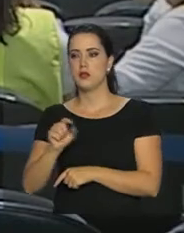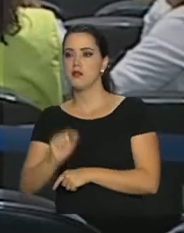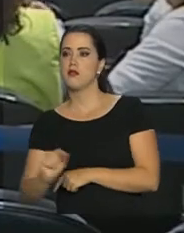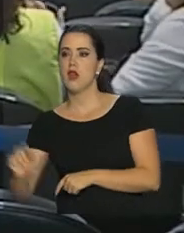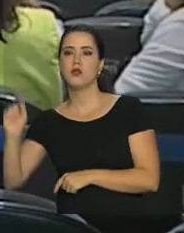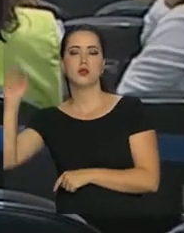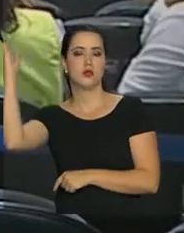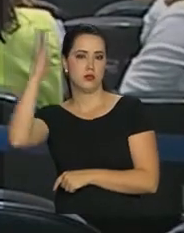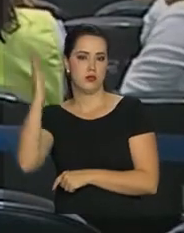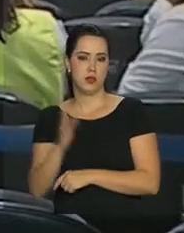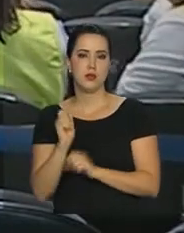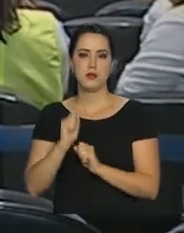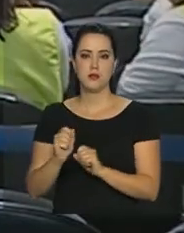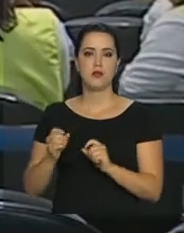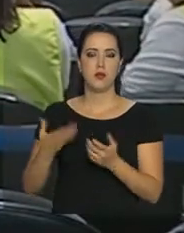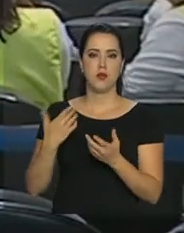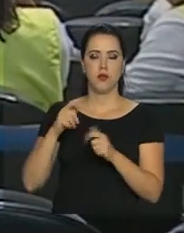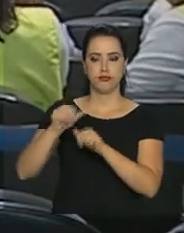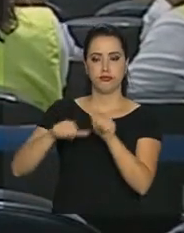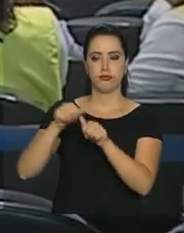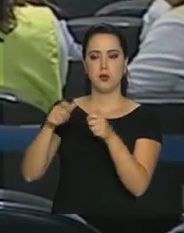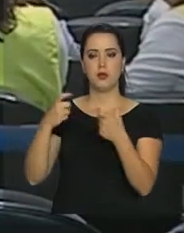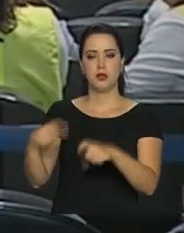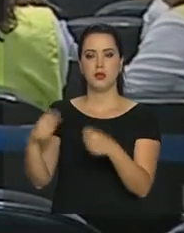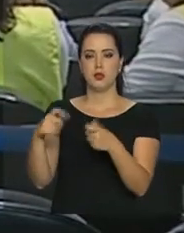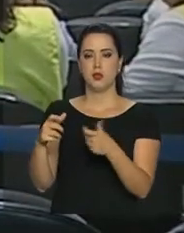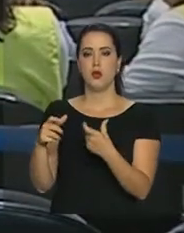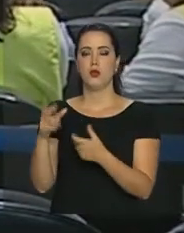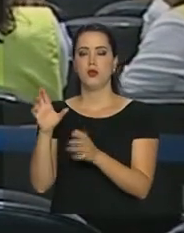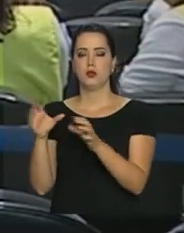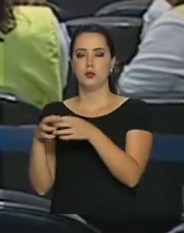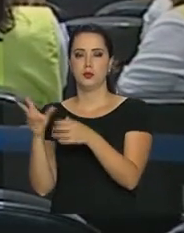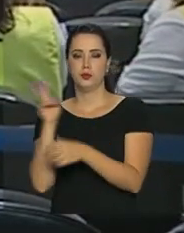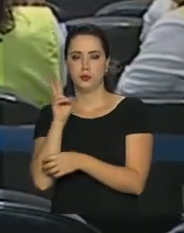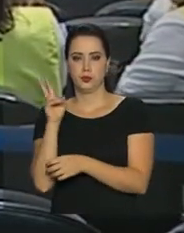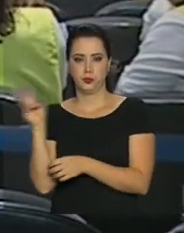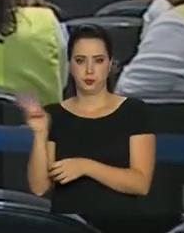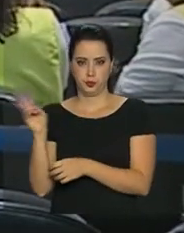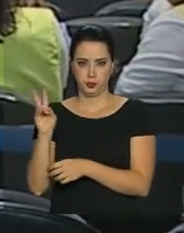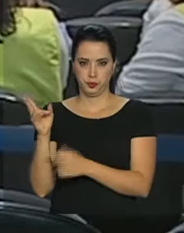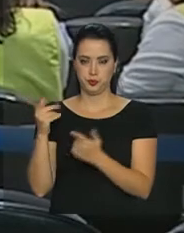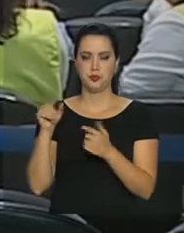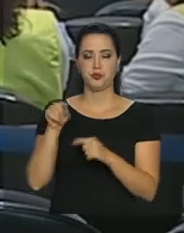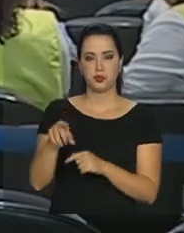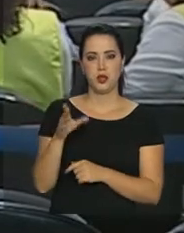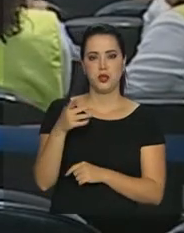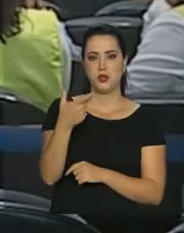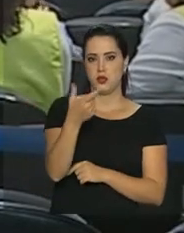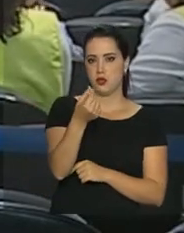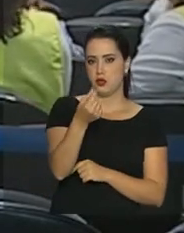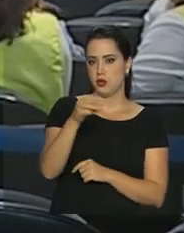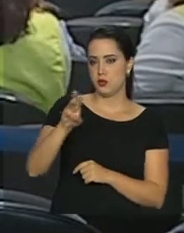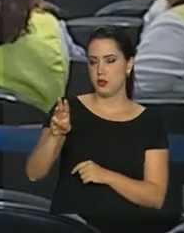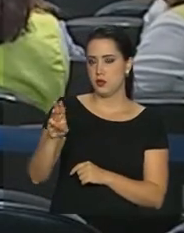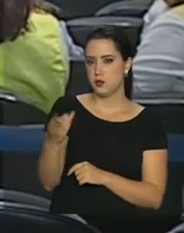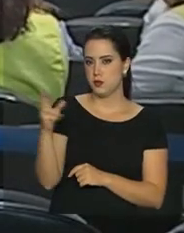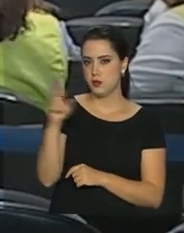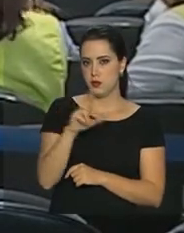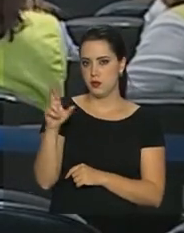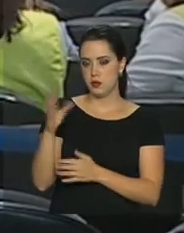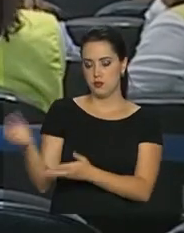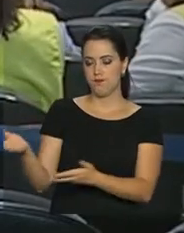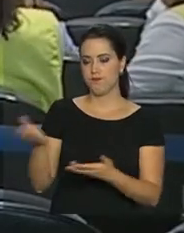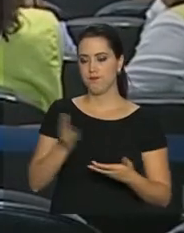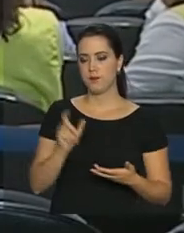de interiorização o presidente temer também lembrou que o governo federal já aplicou mais de 200 milhões de reais no processo de